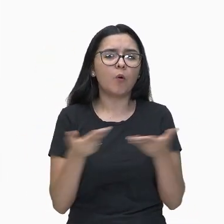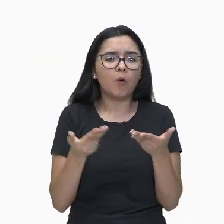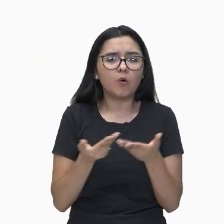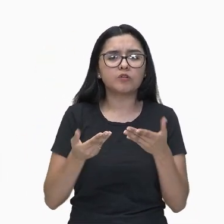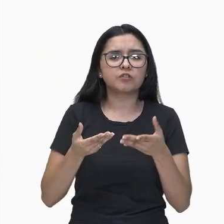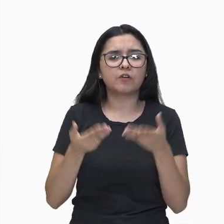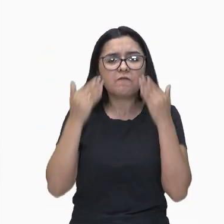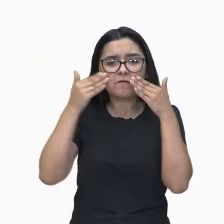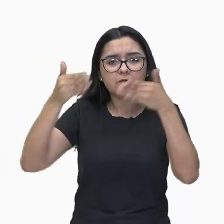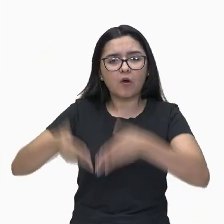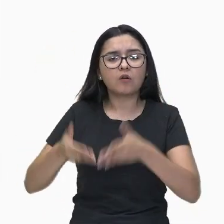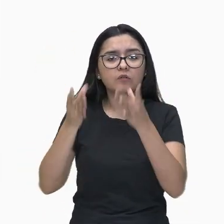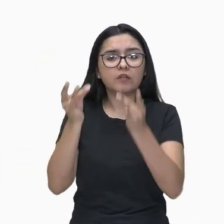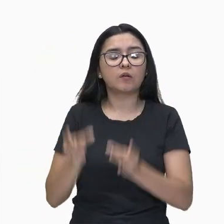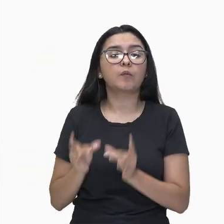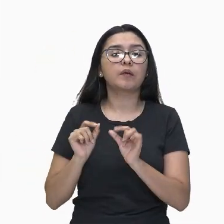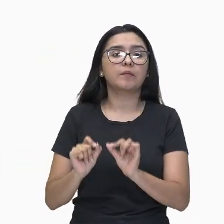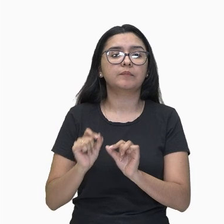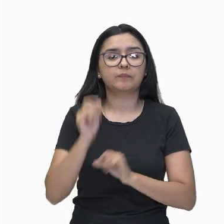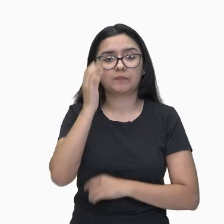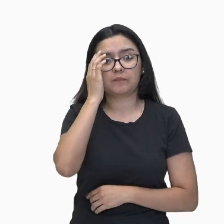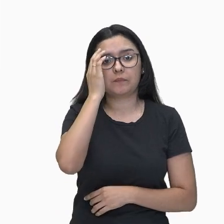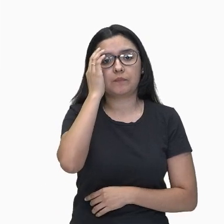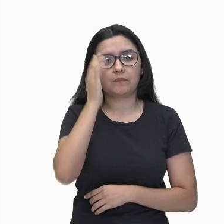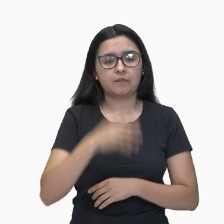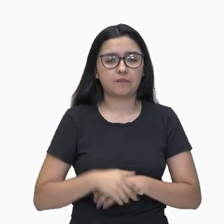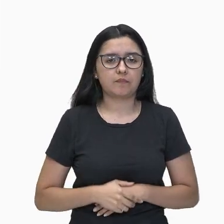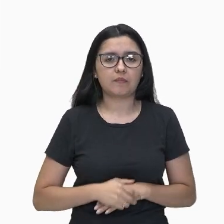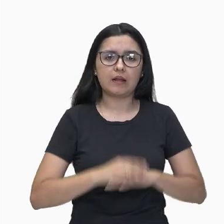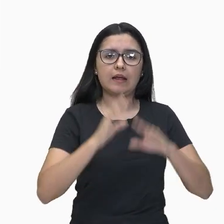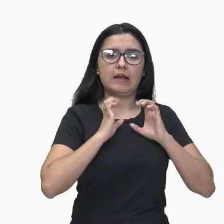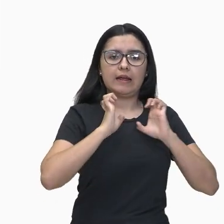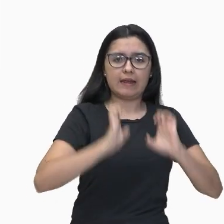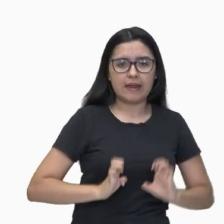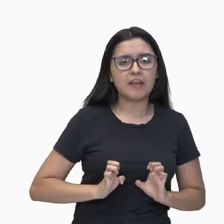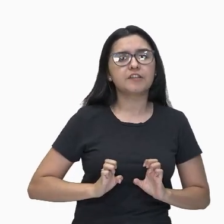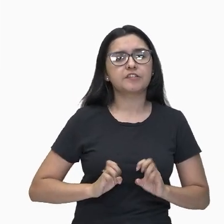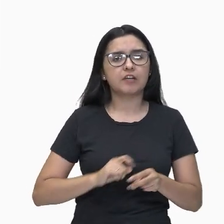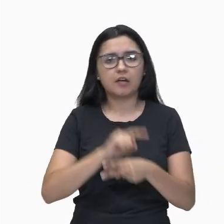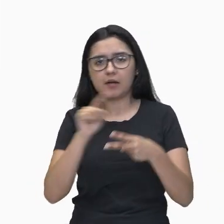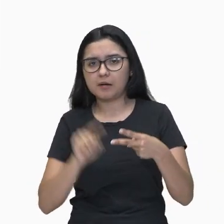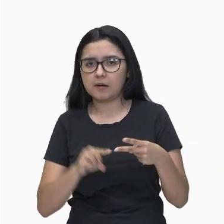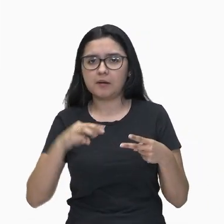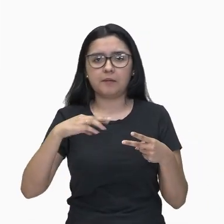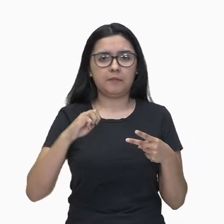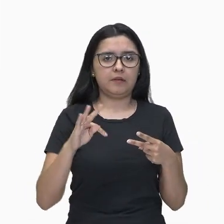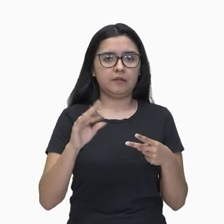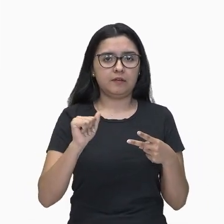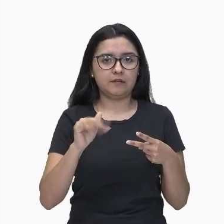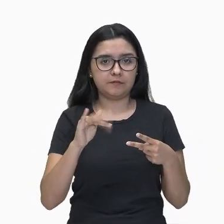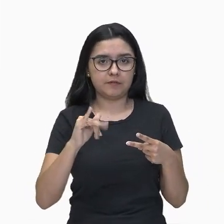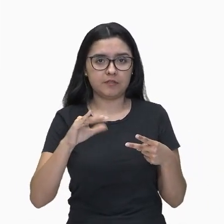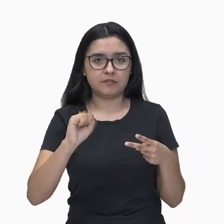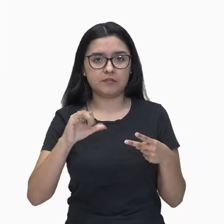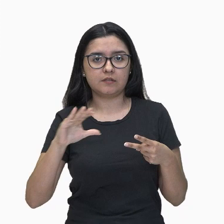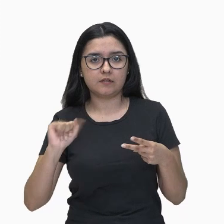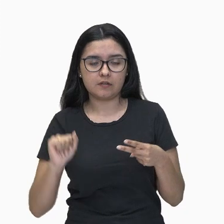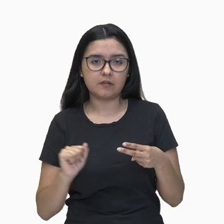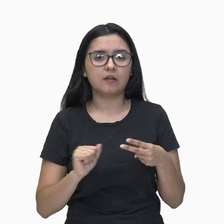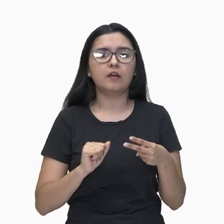detalhes, a questão, né, nós temos a ética, nós temos a metafísica, a lógica e a ciência. Então a gente vai